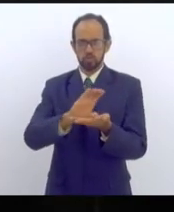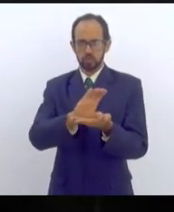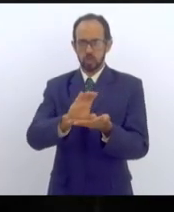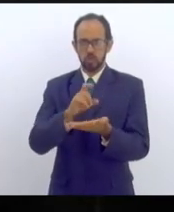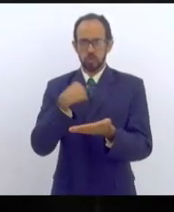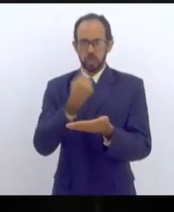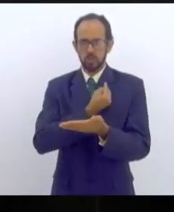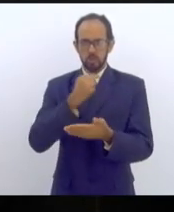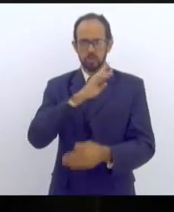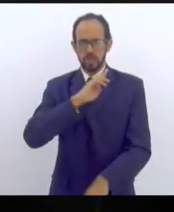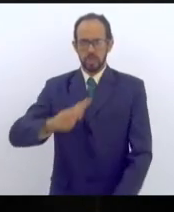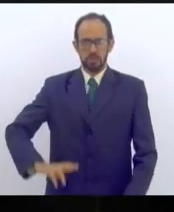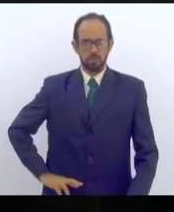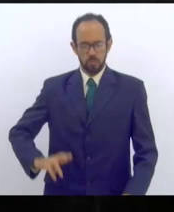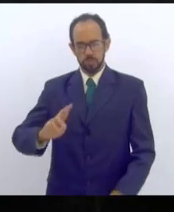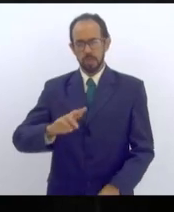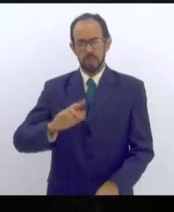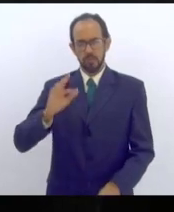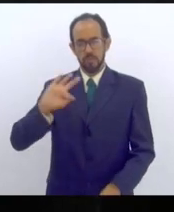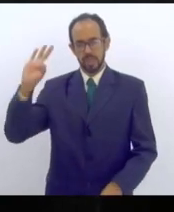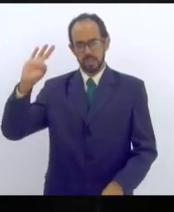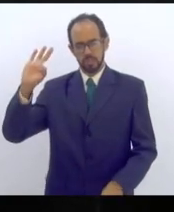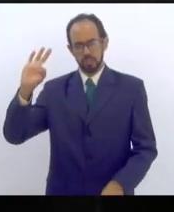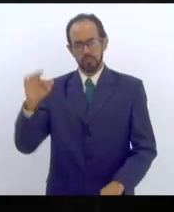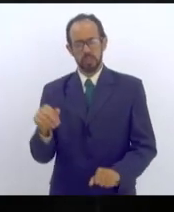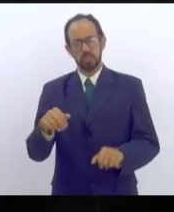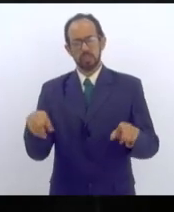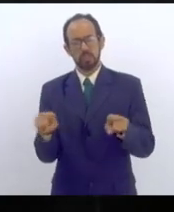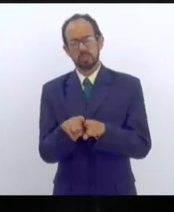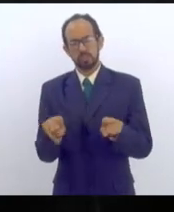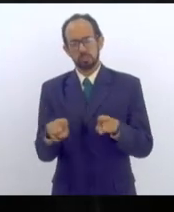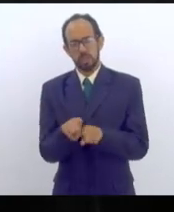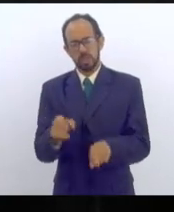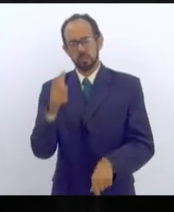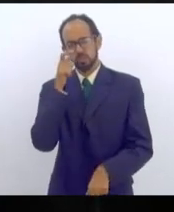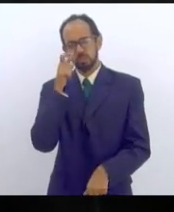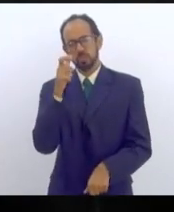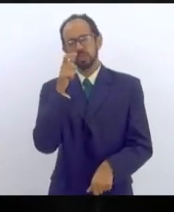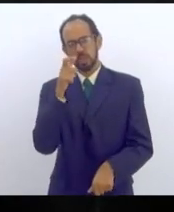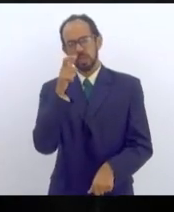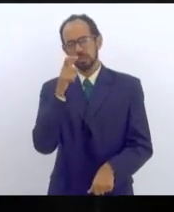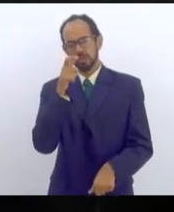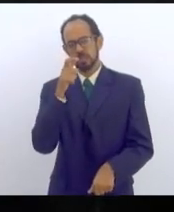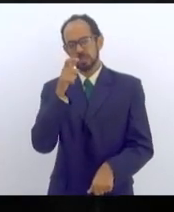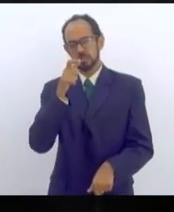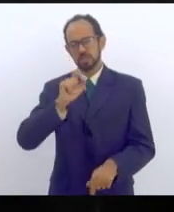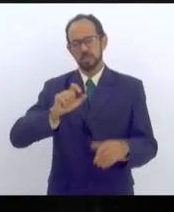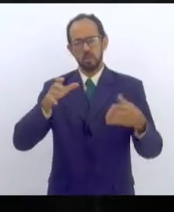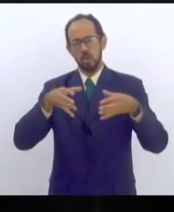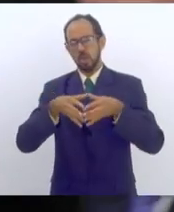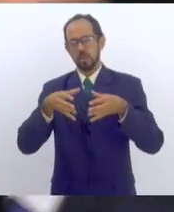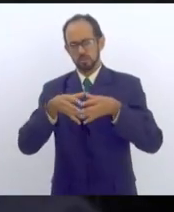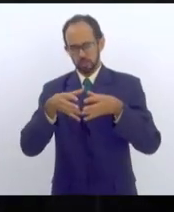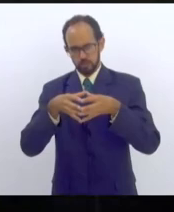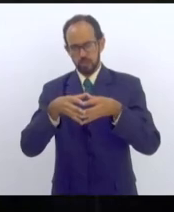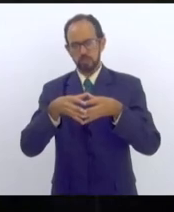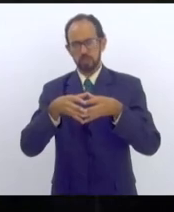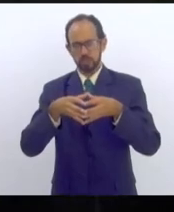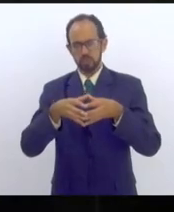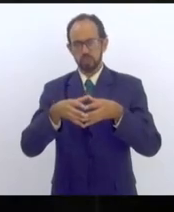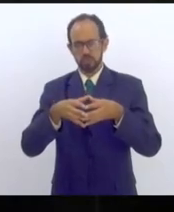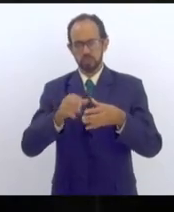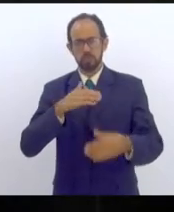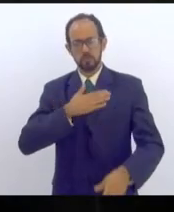nossa República Federativa e também os interesses coletivos de